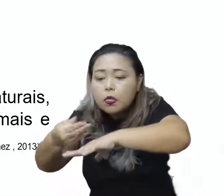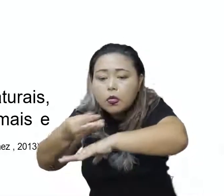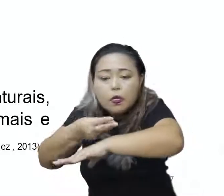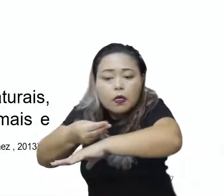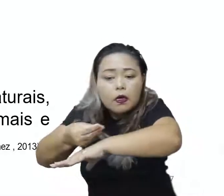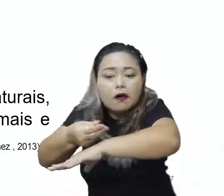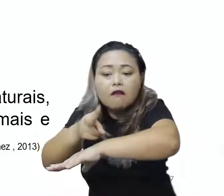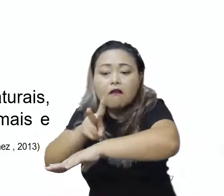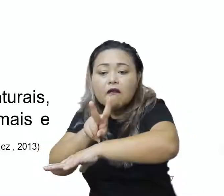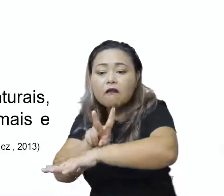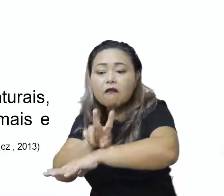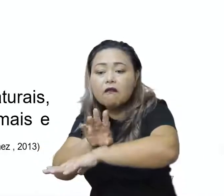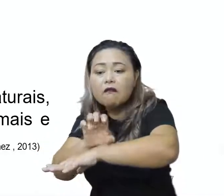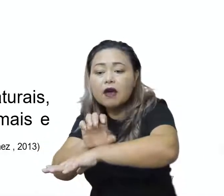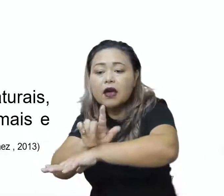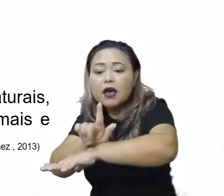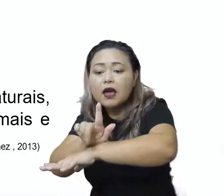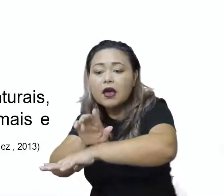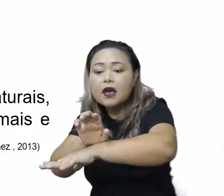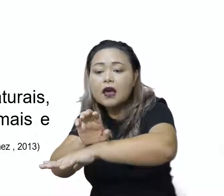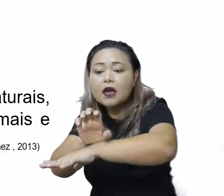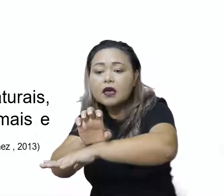vegetais. Ok?